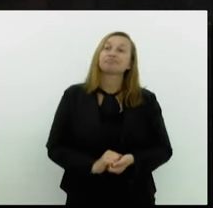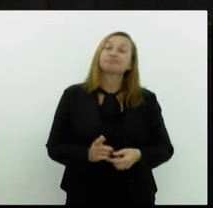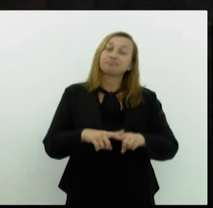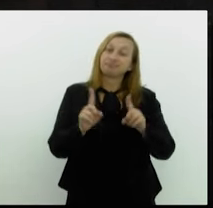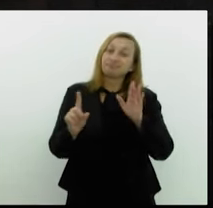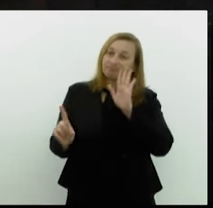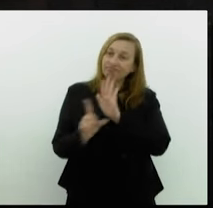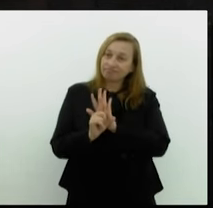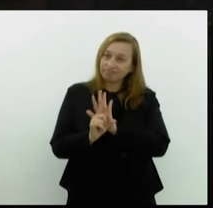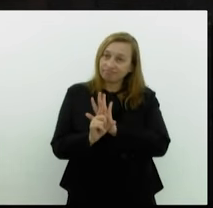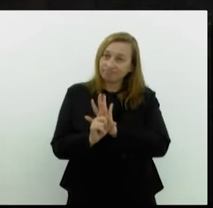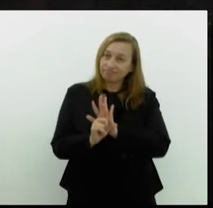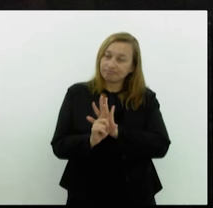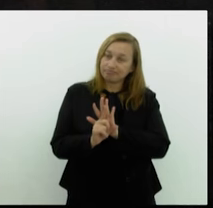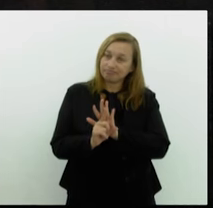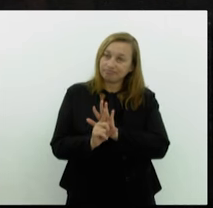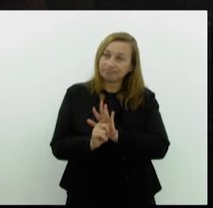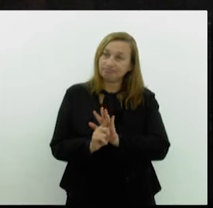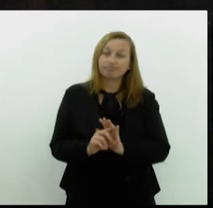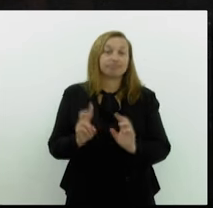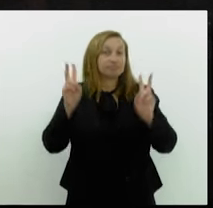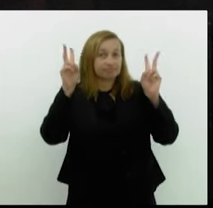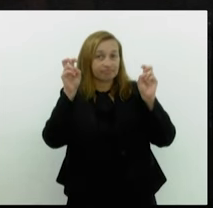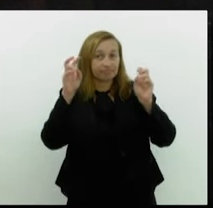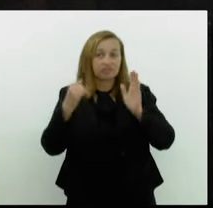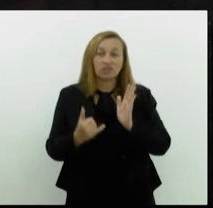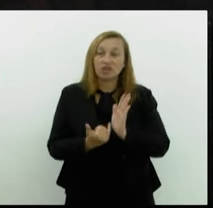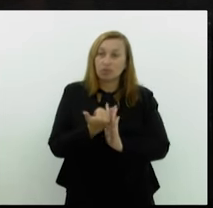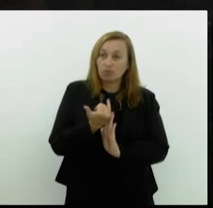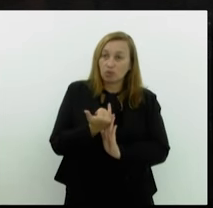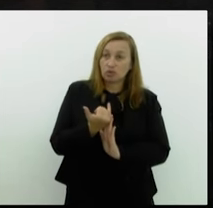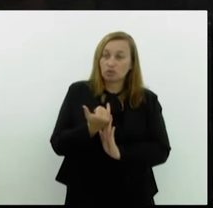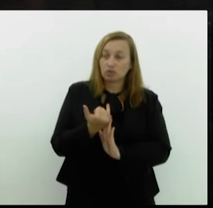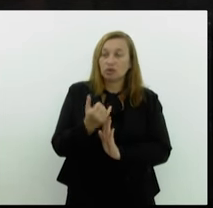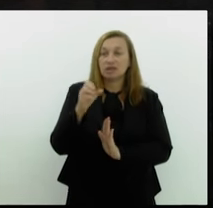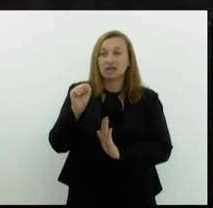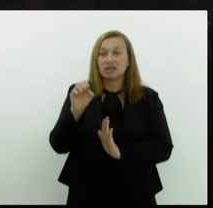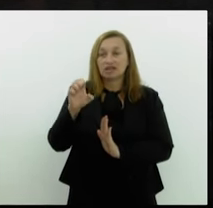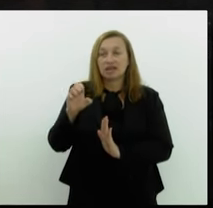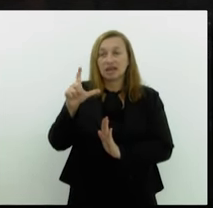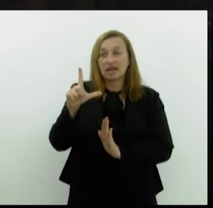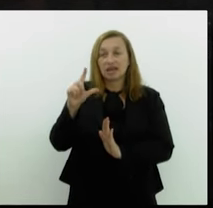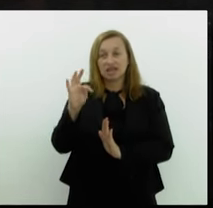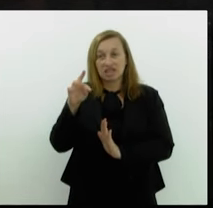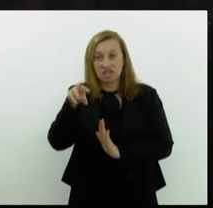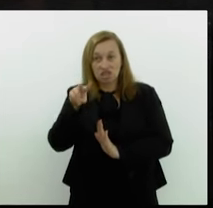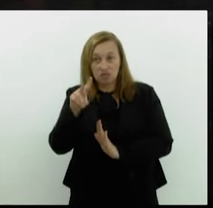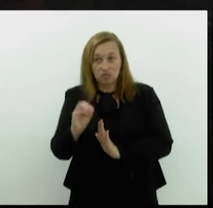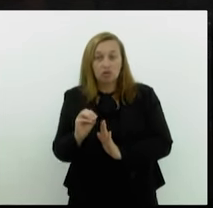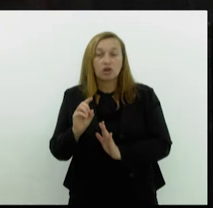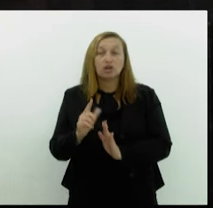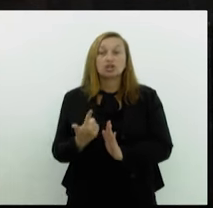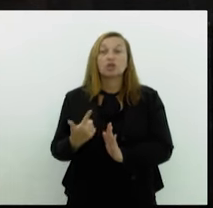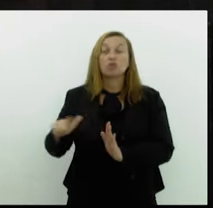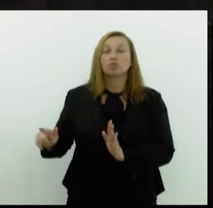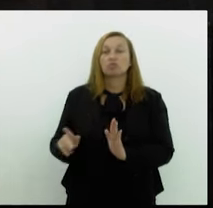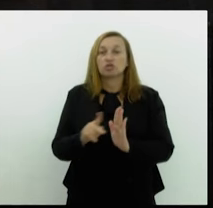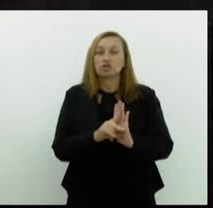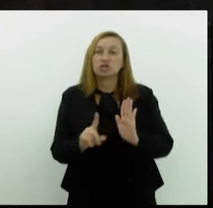além dessa questão do imposto seletivo, eu tenho outro projeto de lei tramitando na